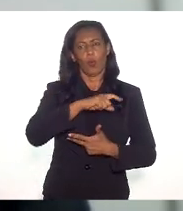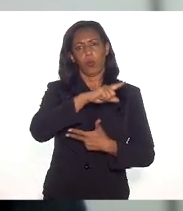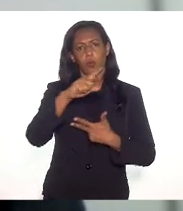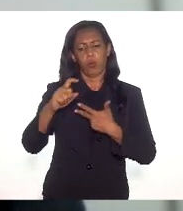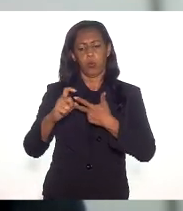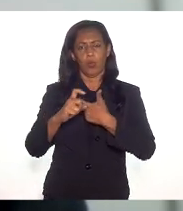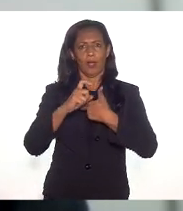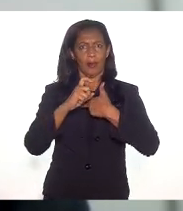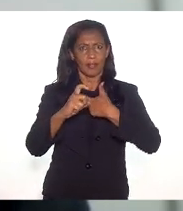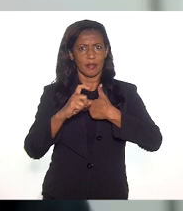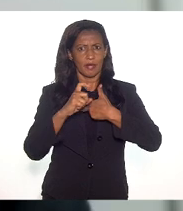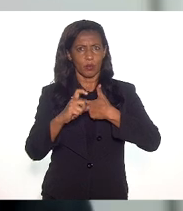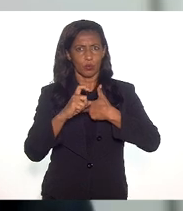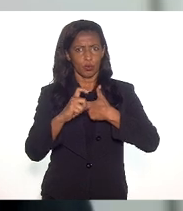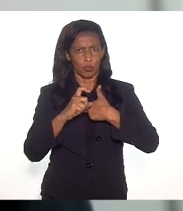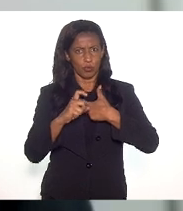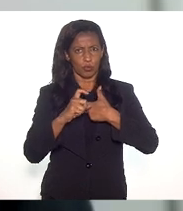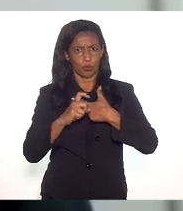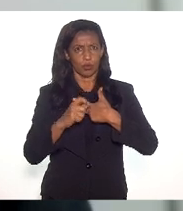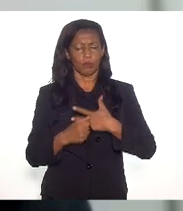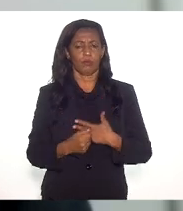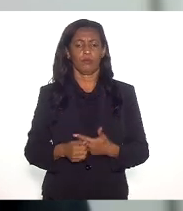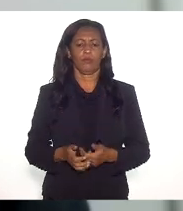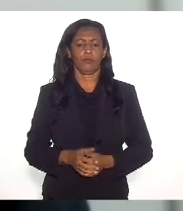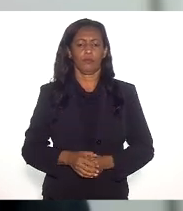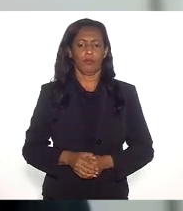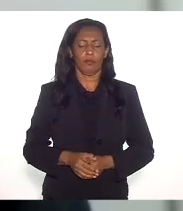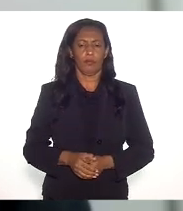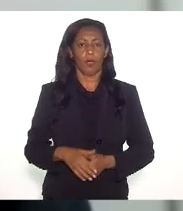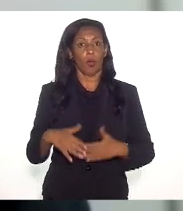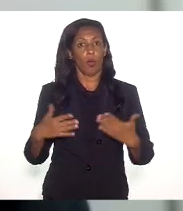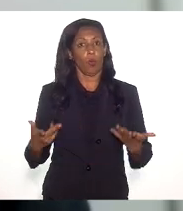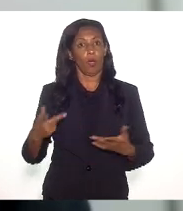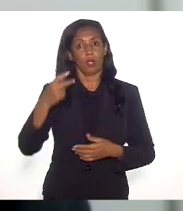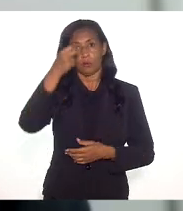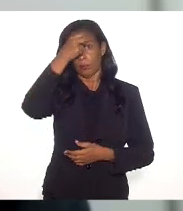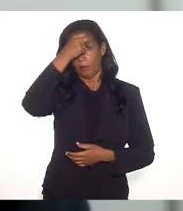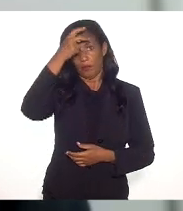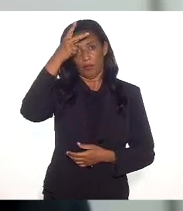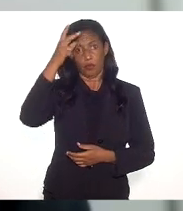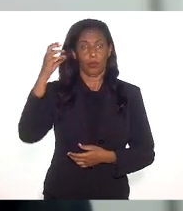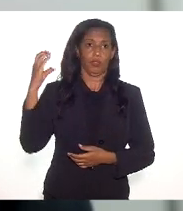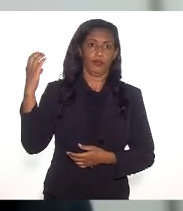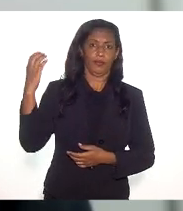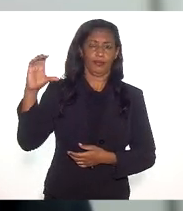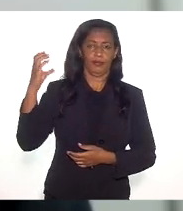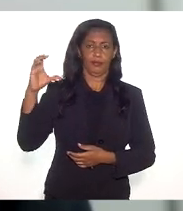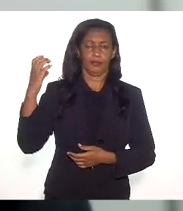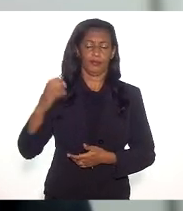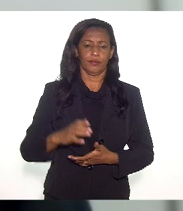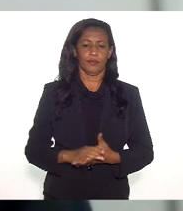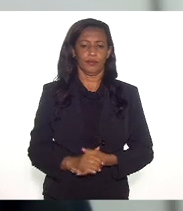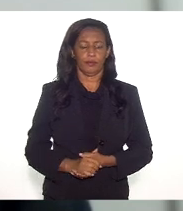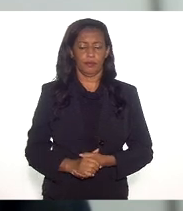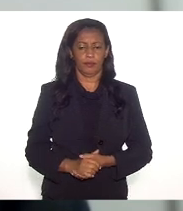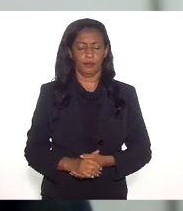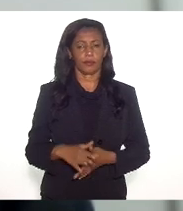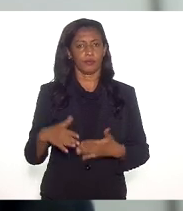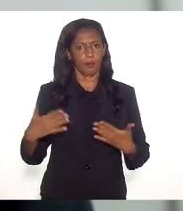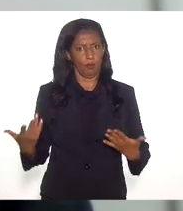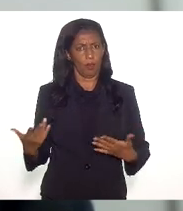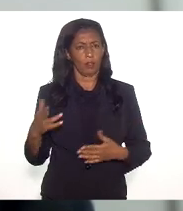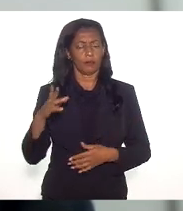Executivo, quanto representando a Prefeitura de Niterói, quanto